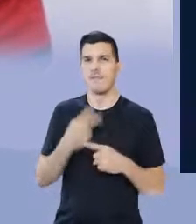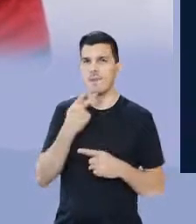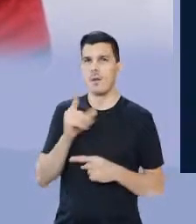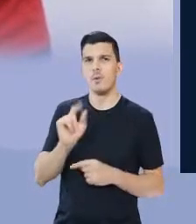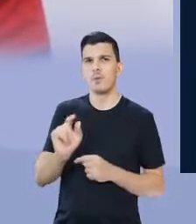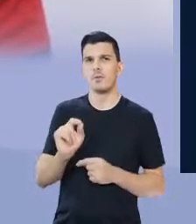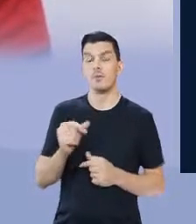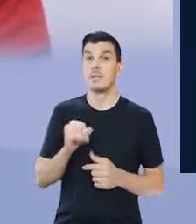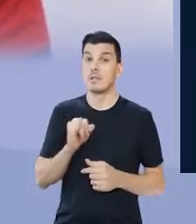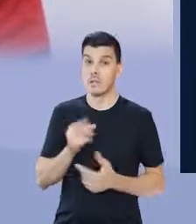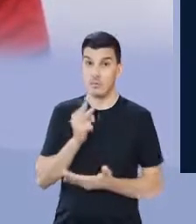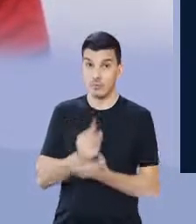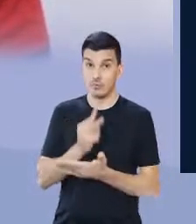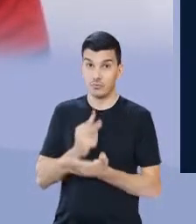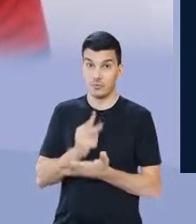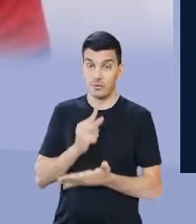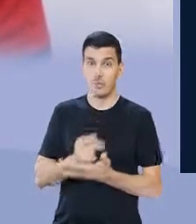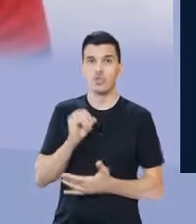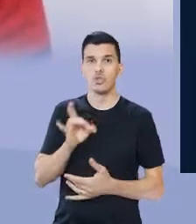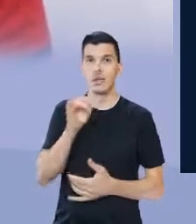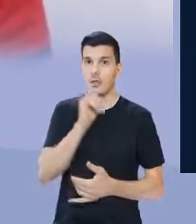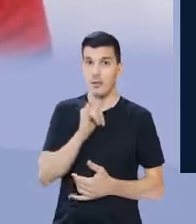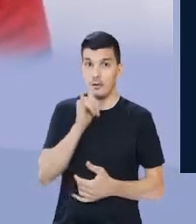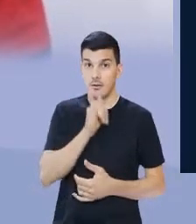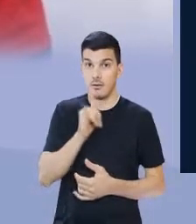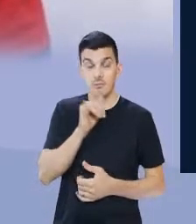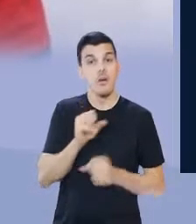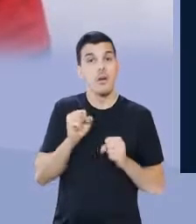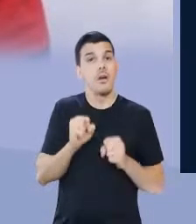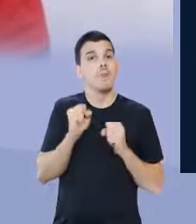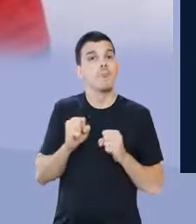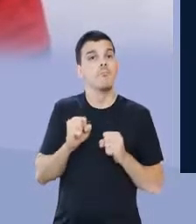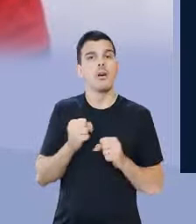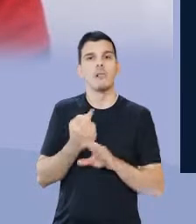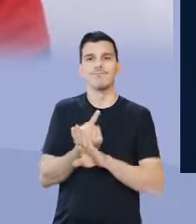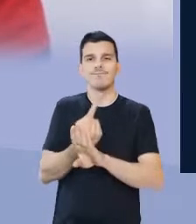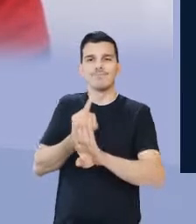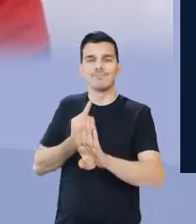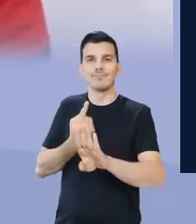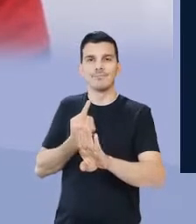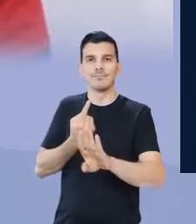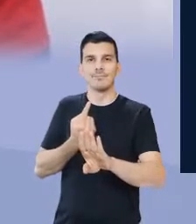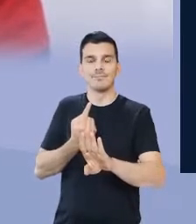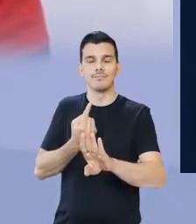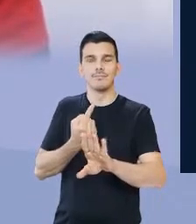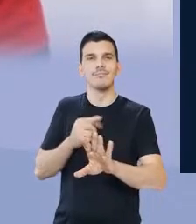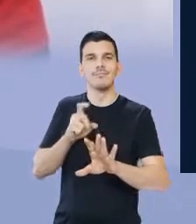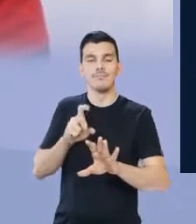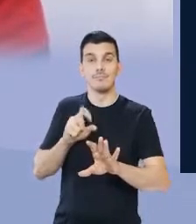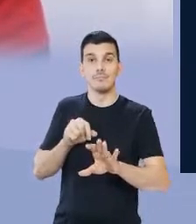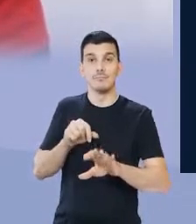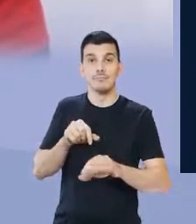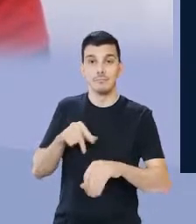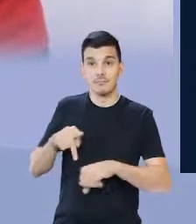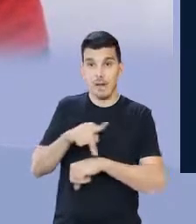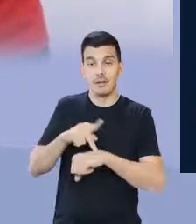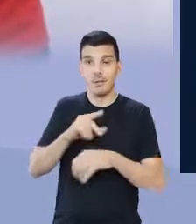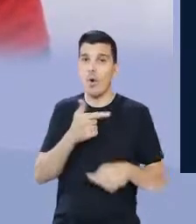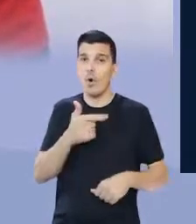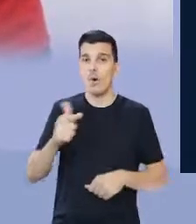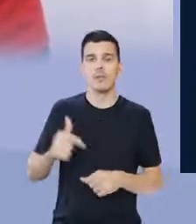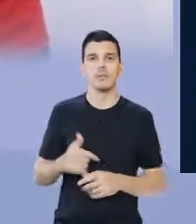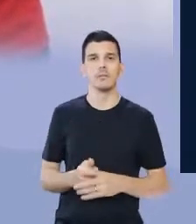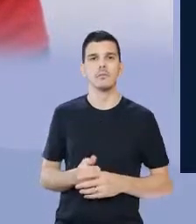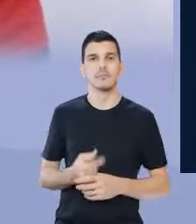só italiano, ela pode se isolar na questão internacional. E fala uma coisa interessante ali,